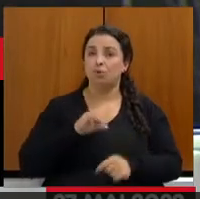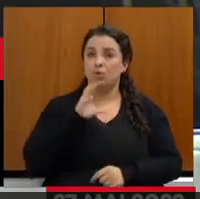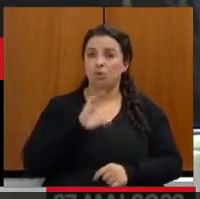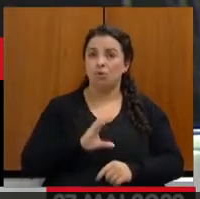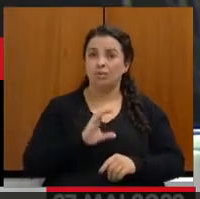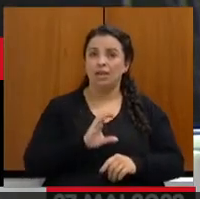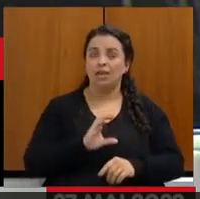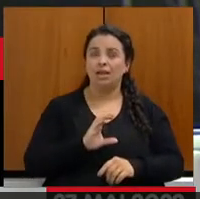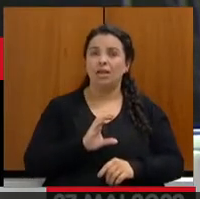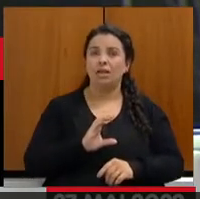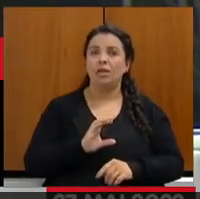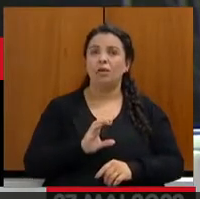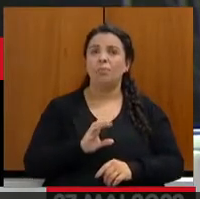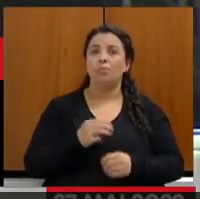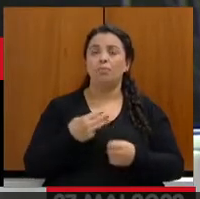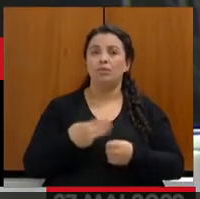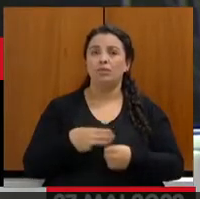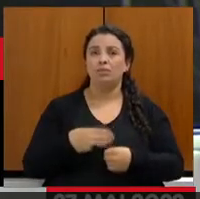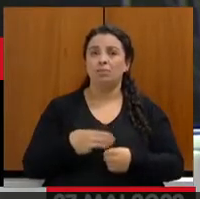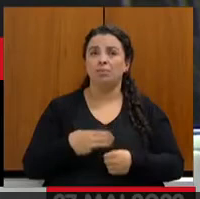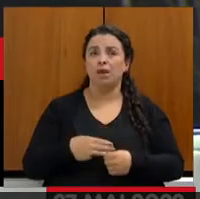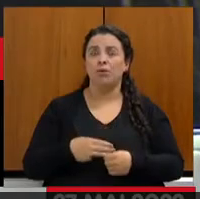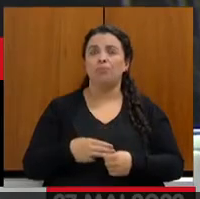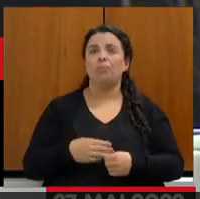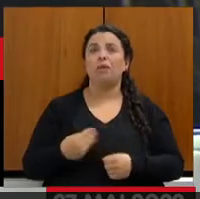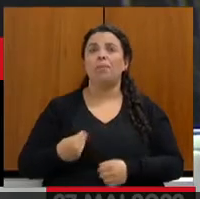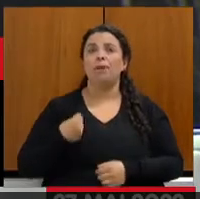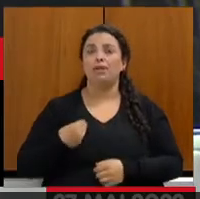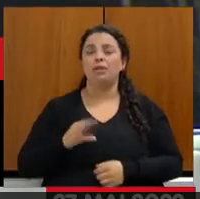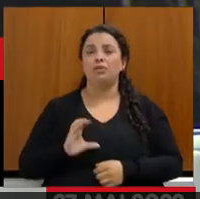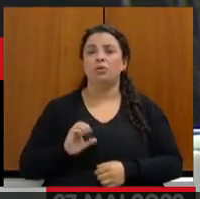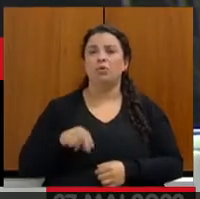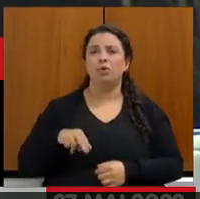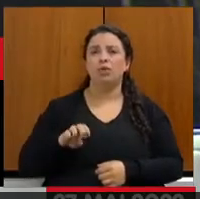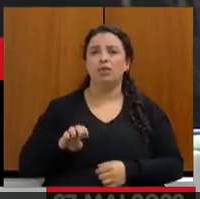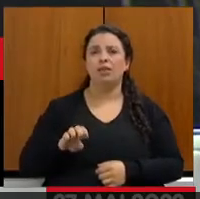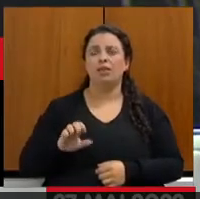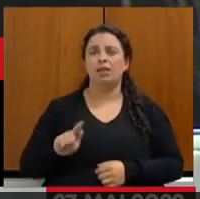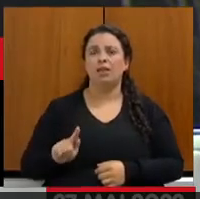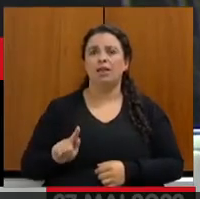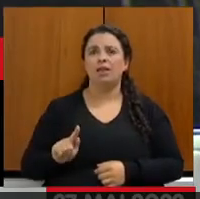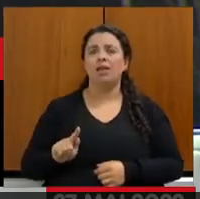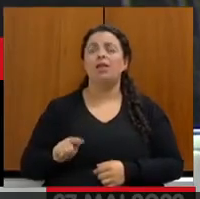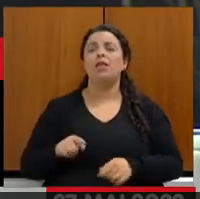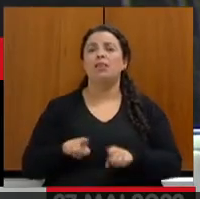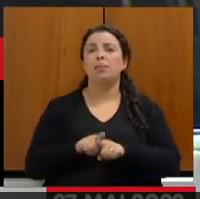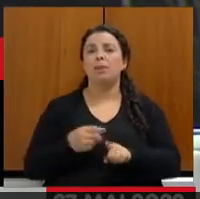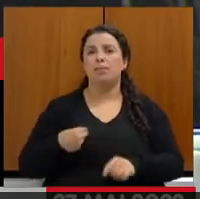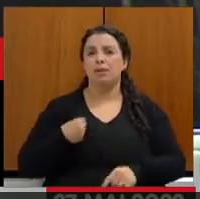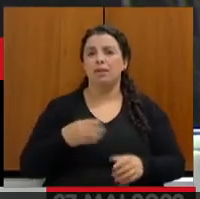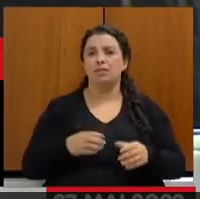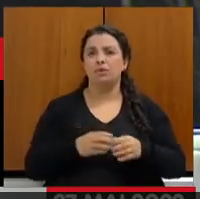comeg e faço parte da rede de enfrentamento de violência contra as mulheres e sua fundadora da primeira casa de acolhimento para as trabalhadoras